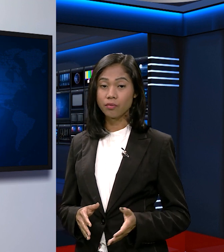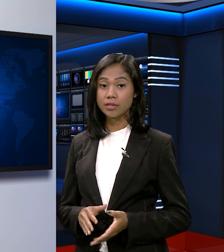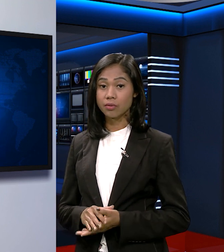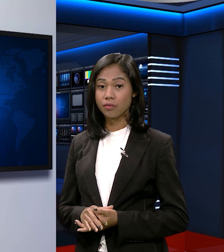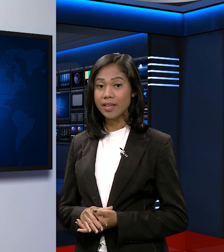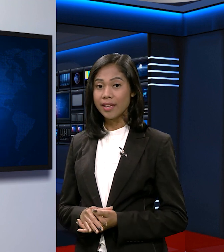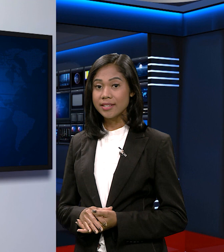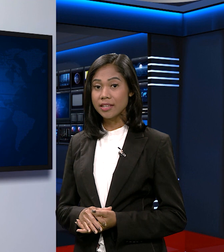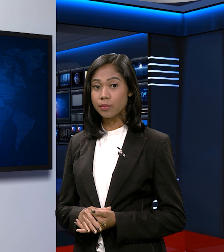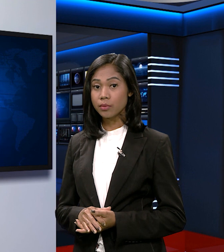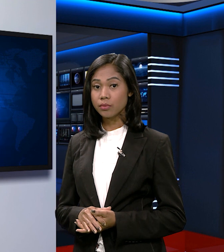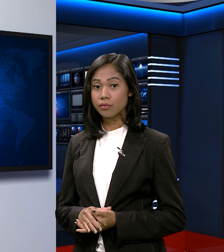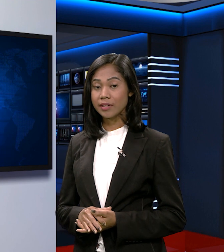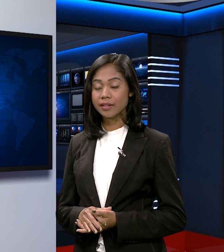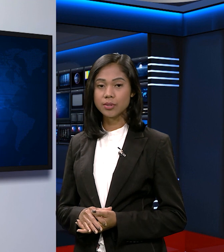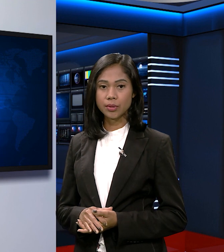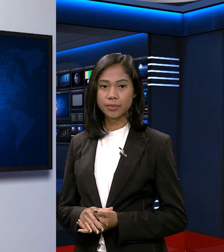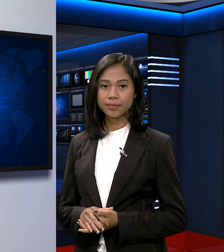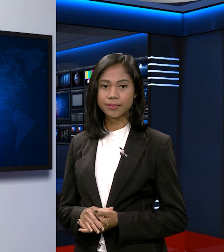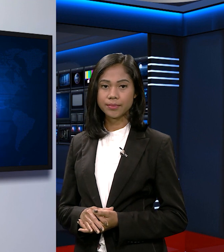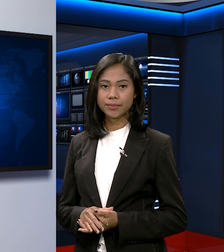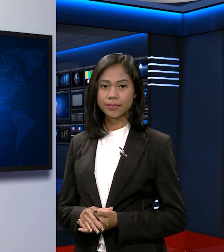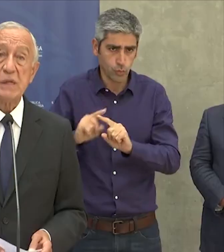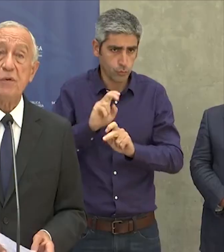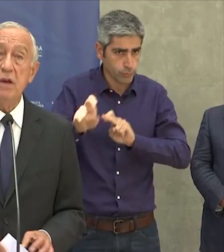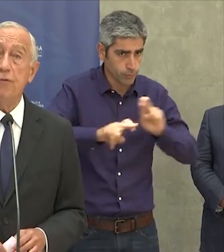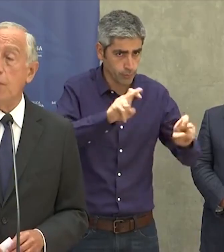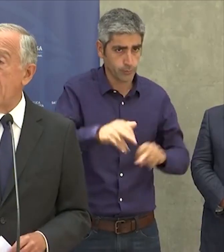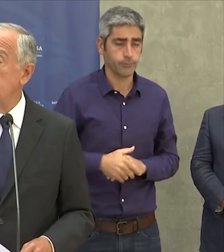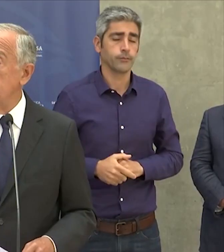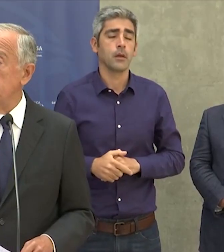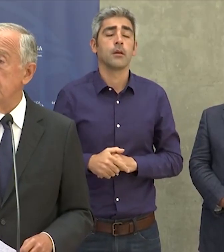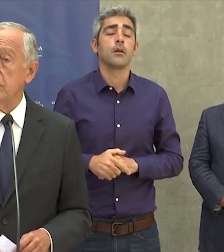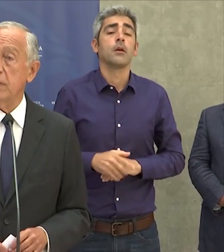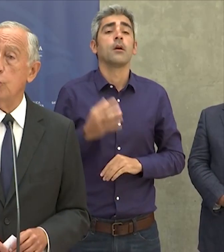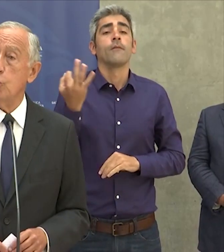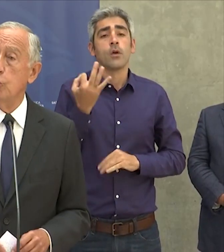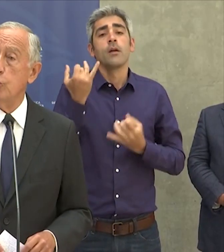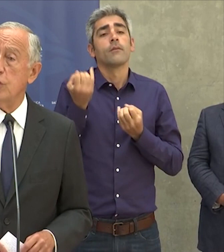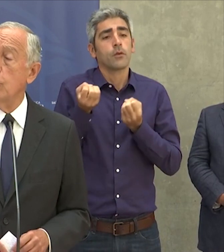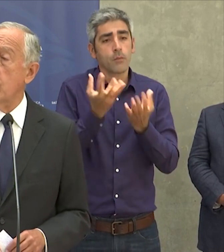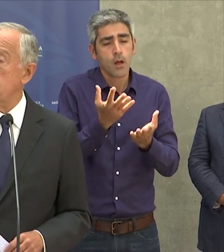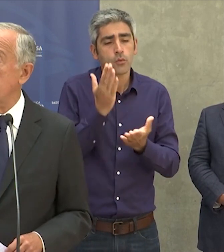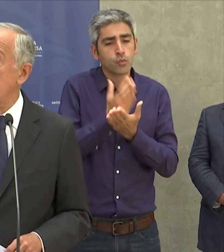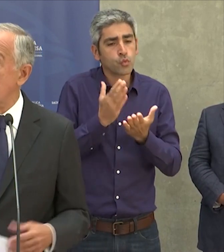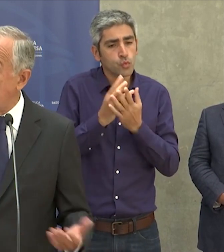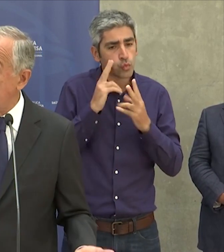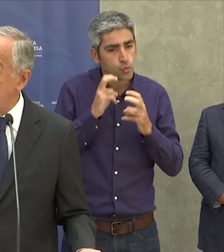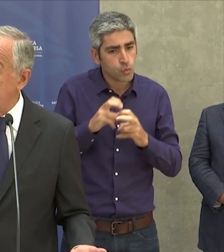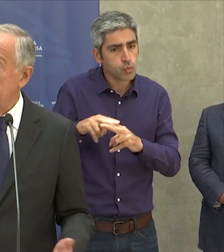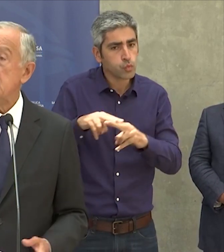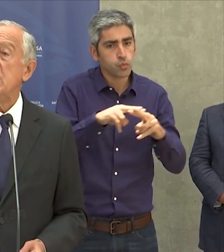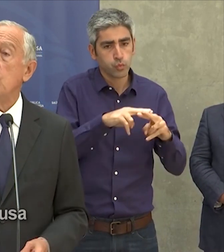ao Covid-19 estará pronto no final de julho. Foi informado que um estudo serológico, isto